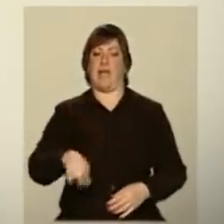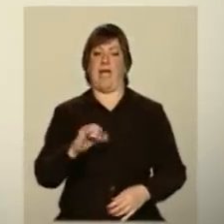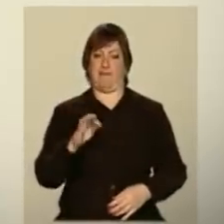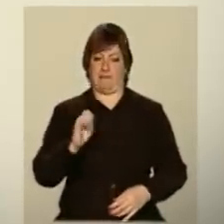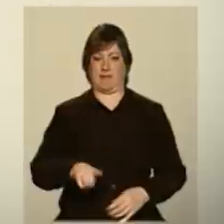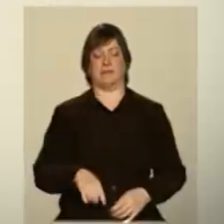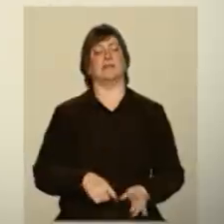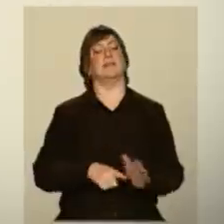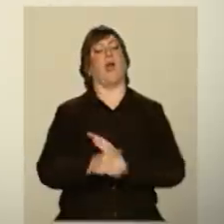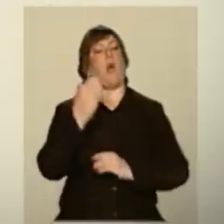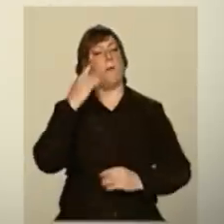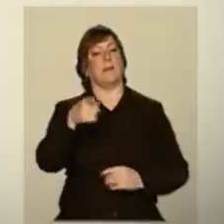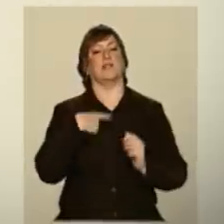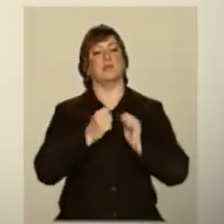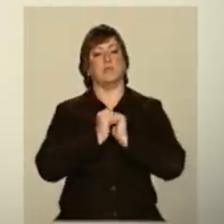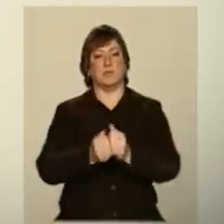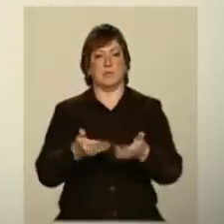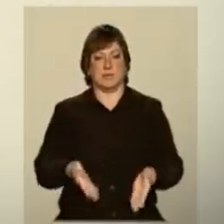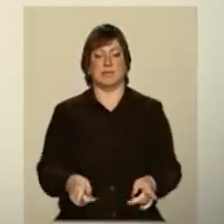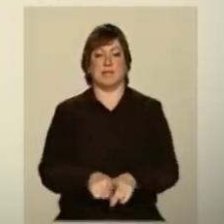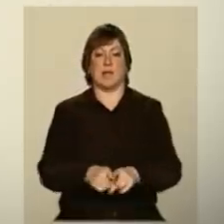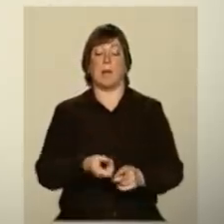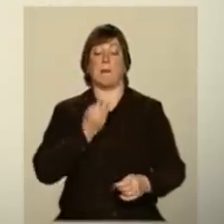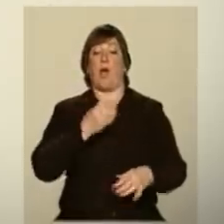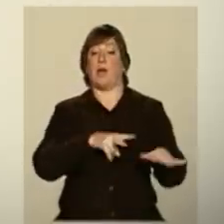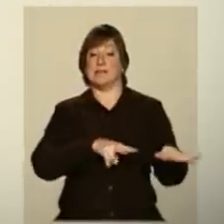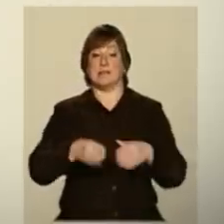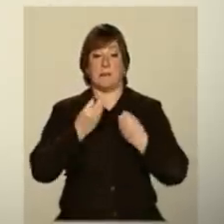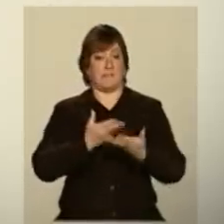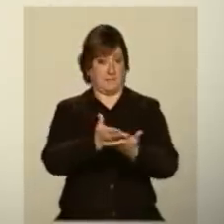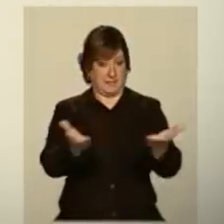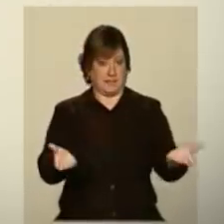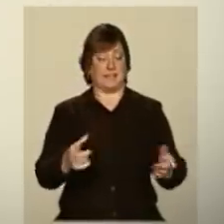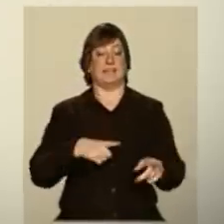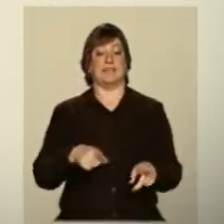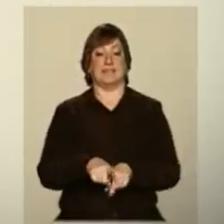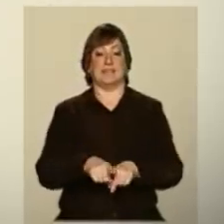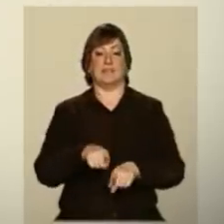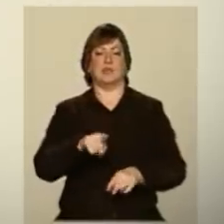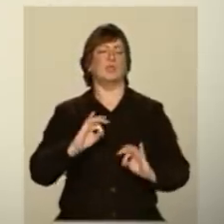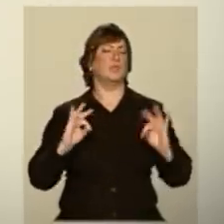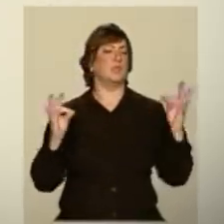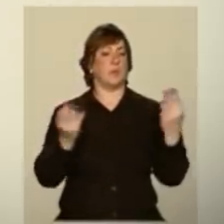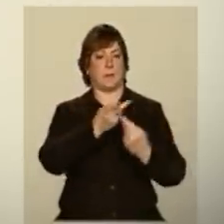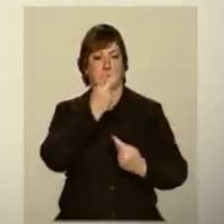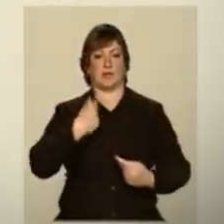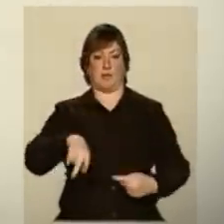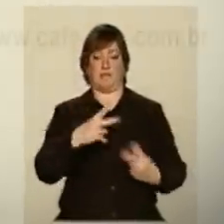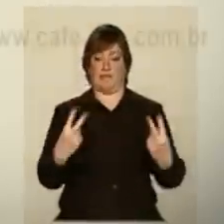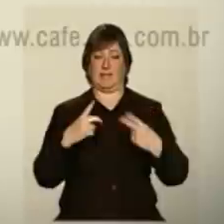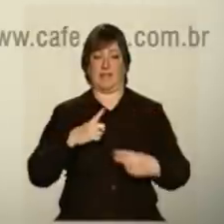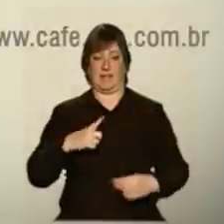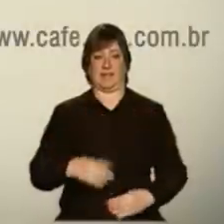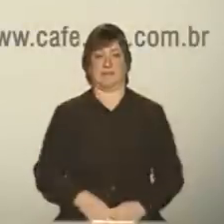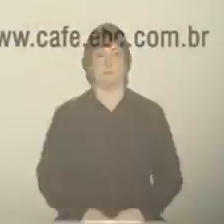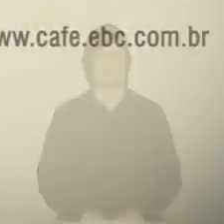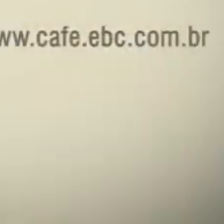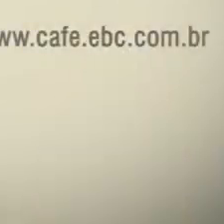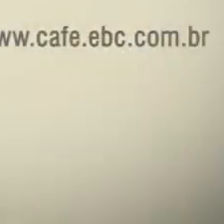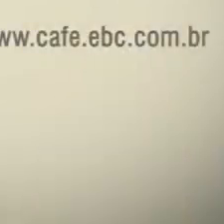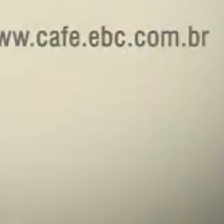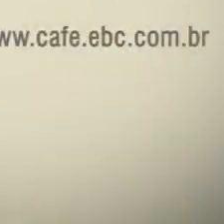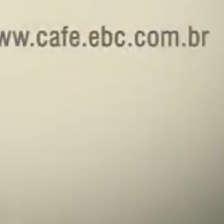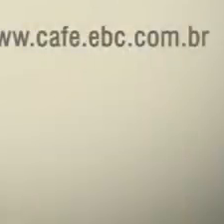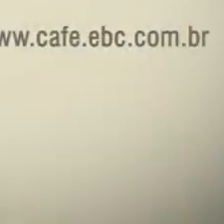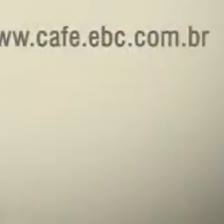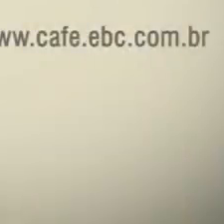café obrigada pela companhia Luciano e uma ótima semana para você e para todos os nossos ouvintes você que nos ouve